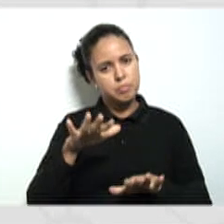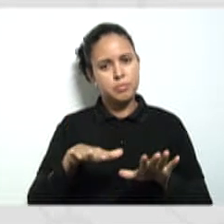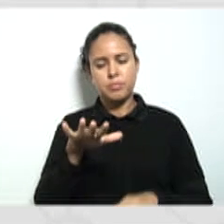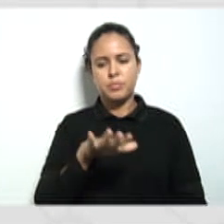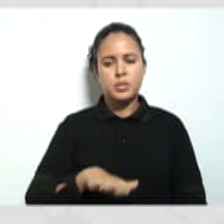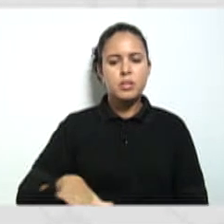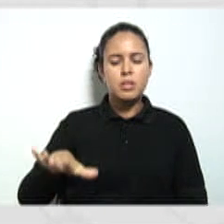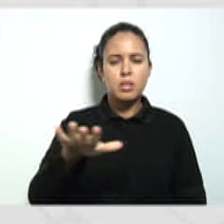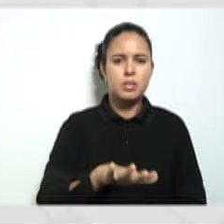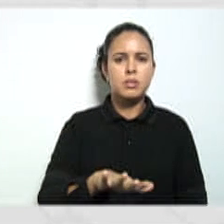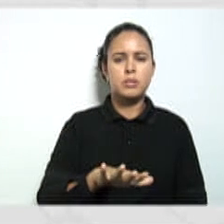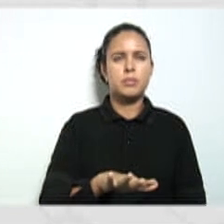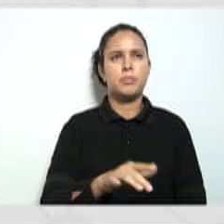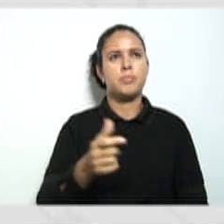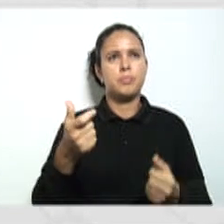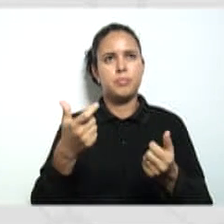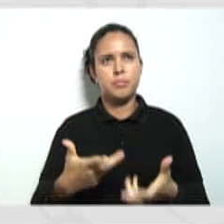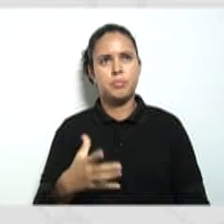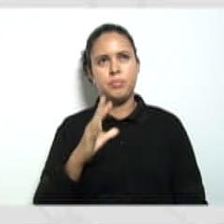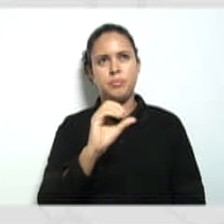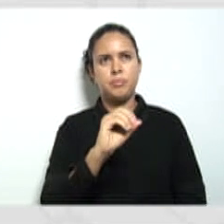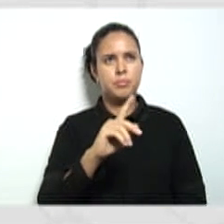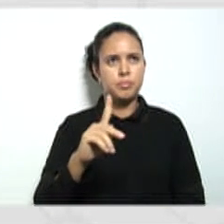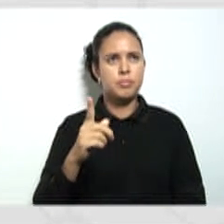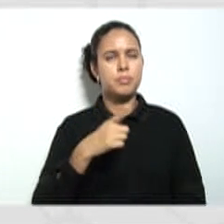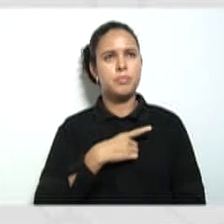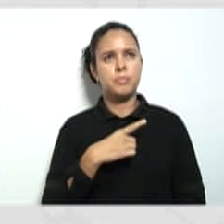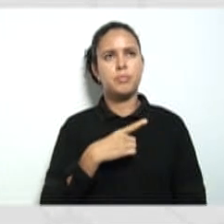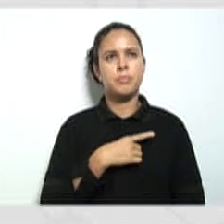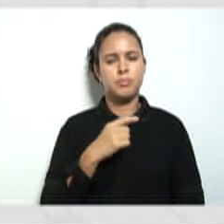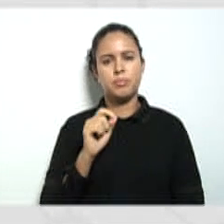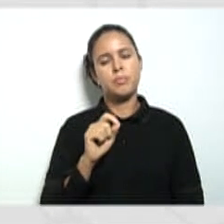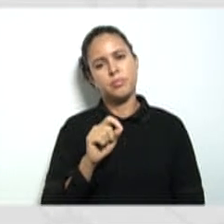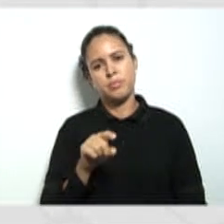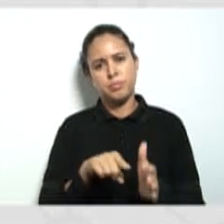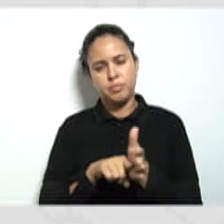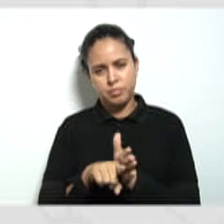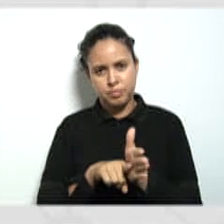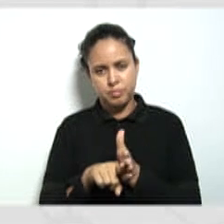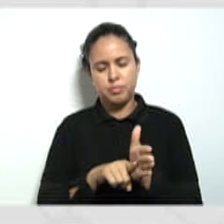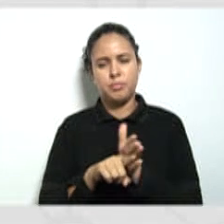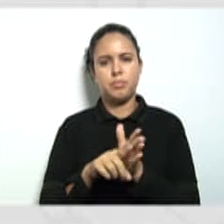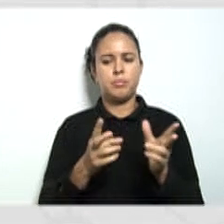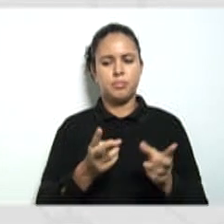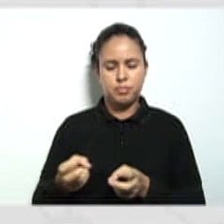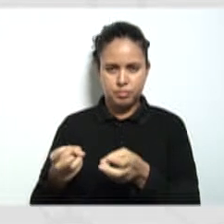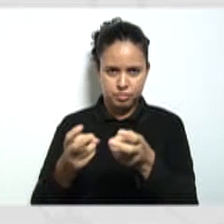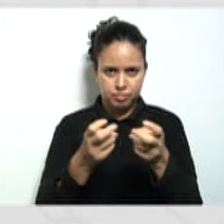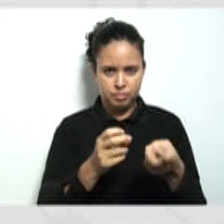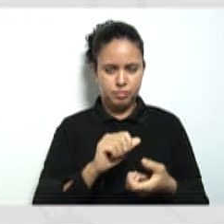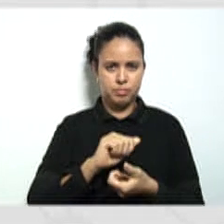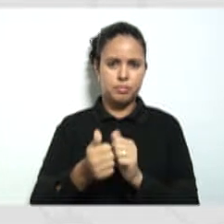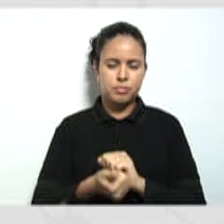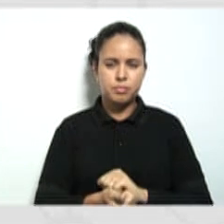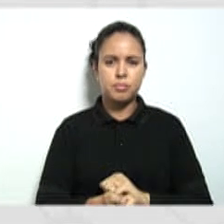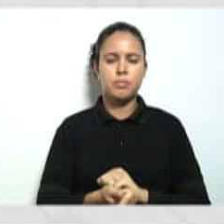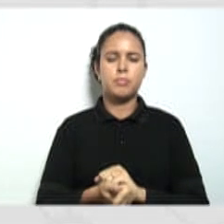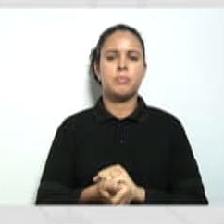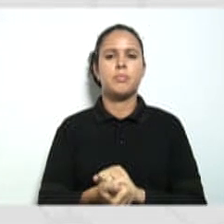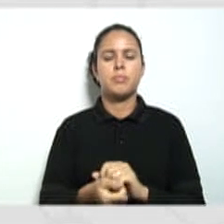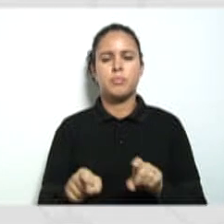ramo. Nesse ramo vai falar então de cooperativas que tem que atividade de pesquisar, extrair,